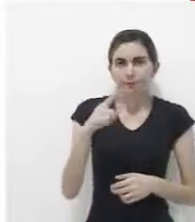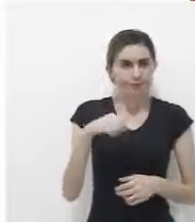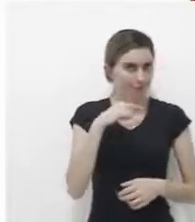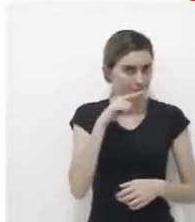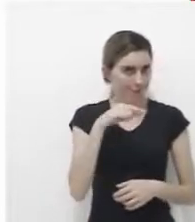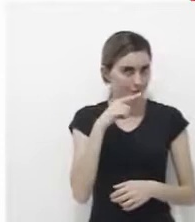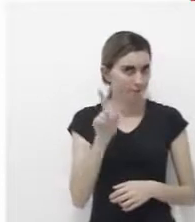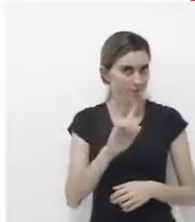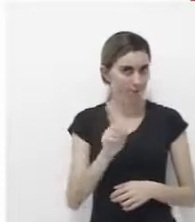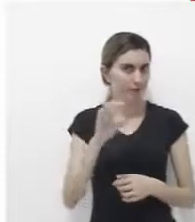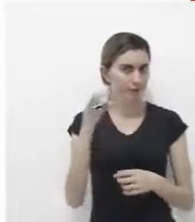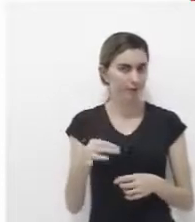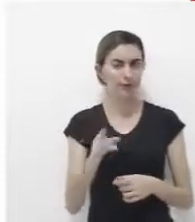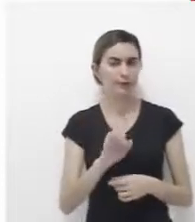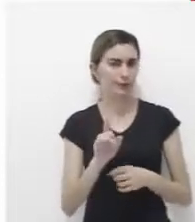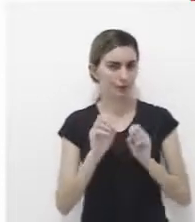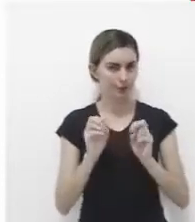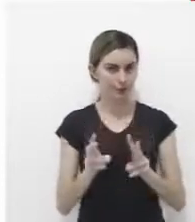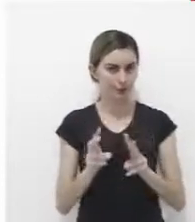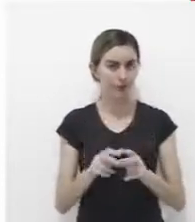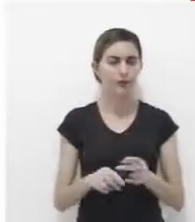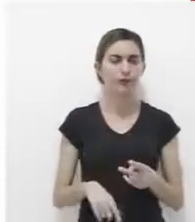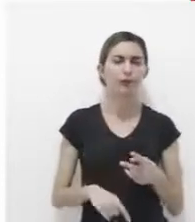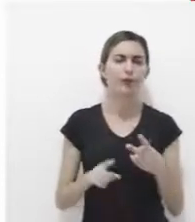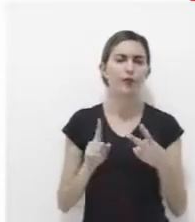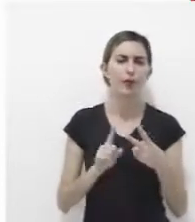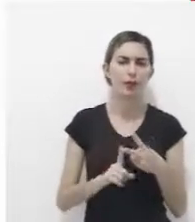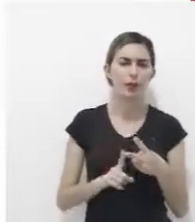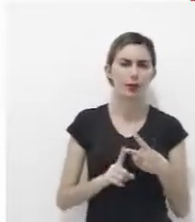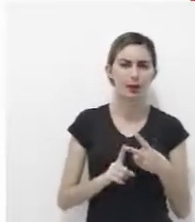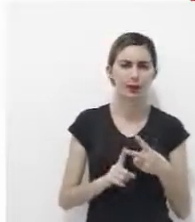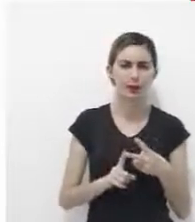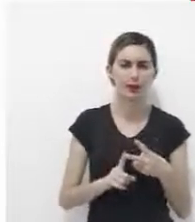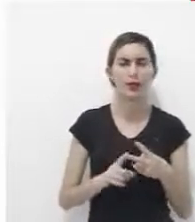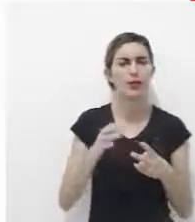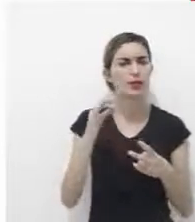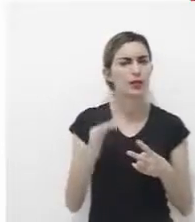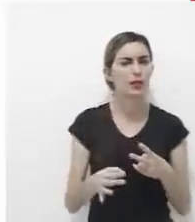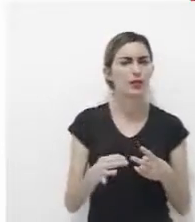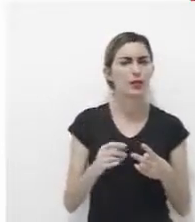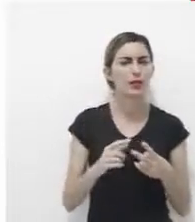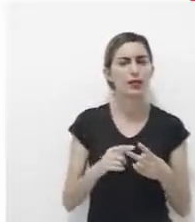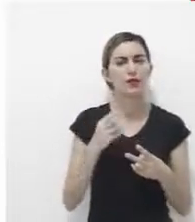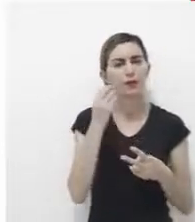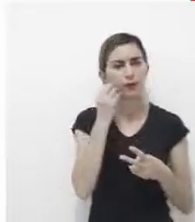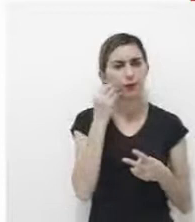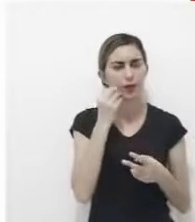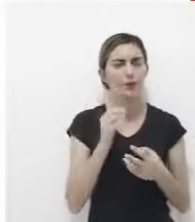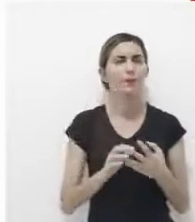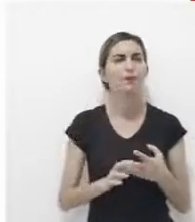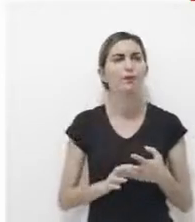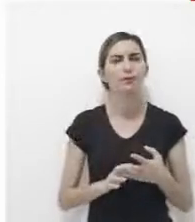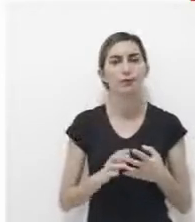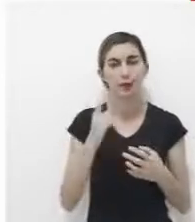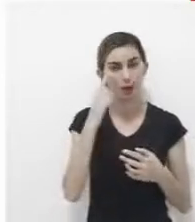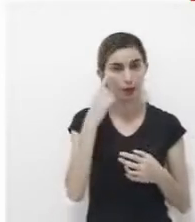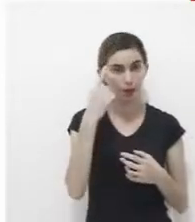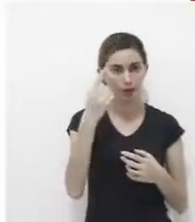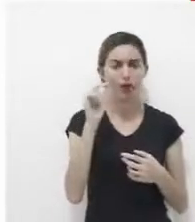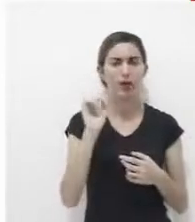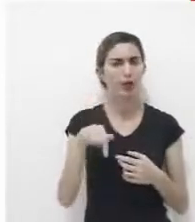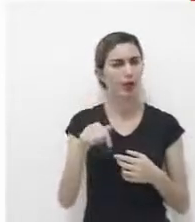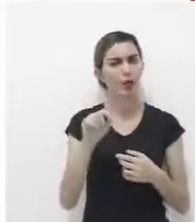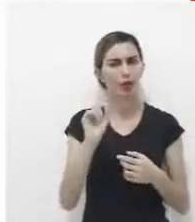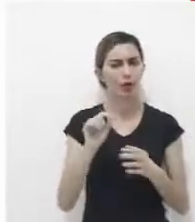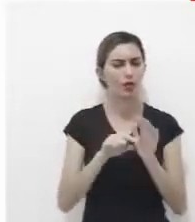A, nós já vimos que não é correto, ok? Alternativa B, exatamente. Agora, veja,